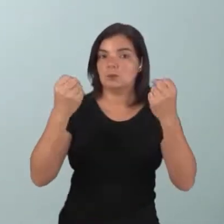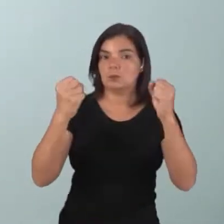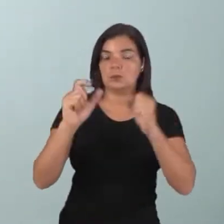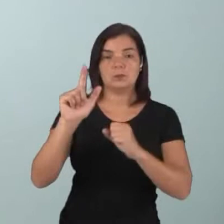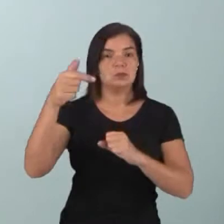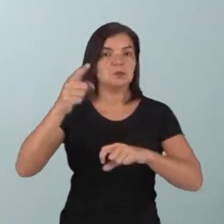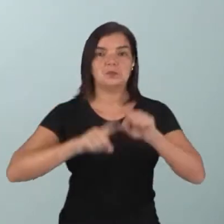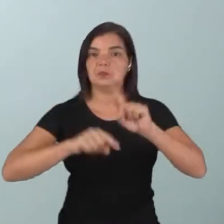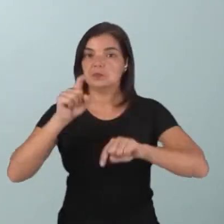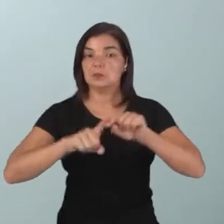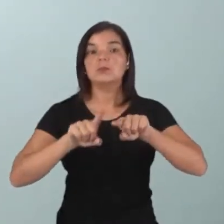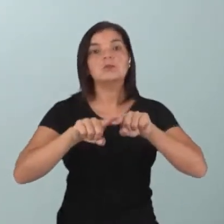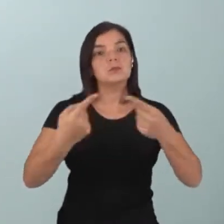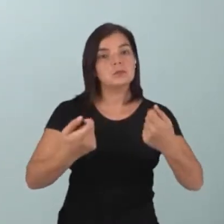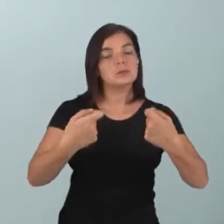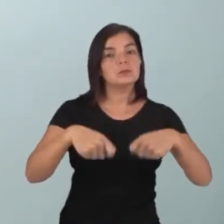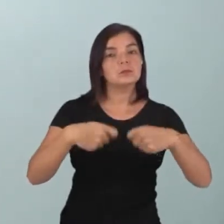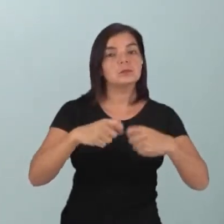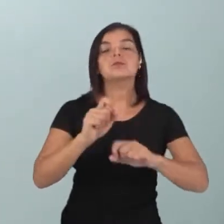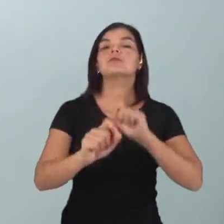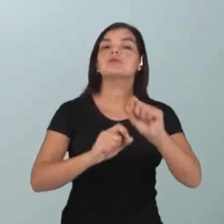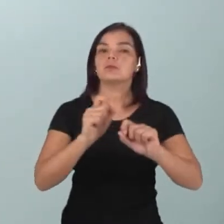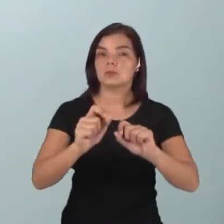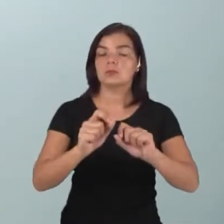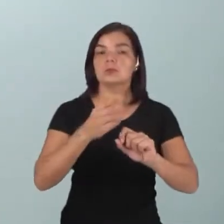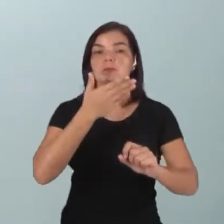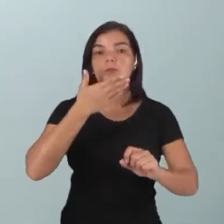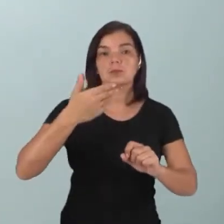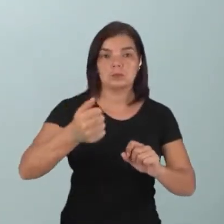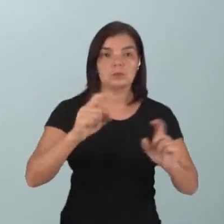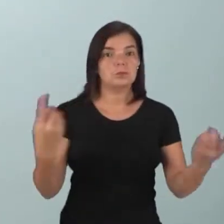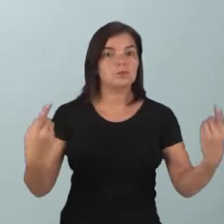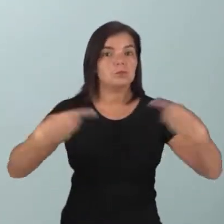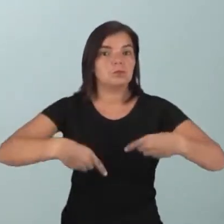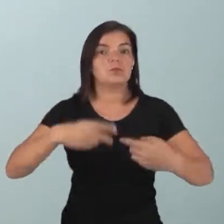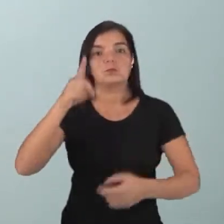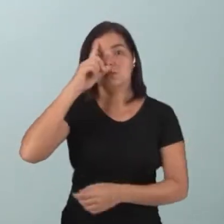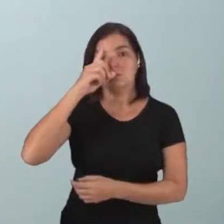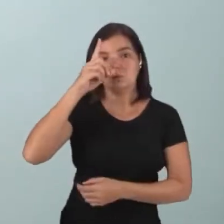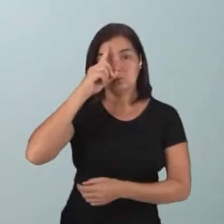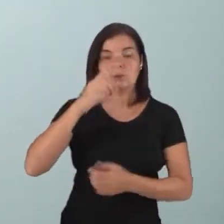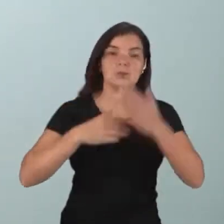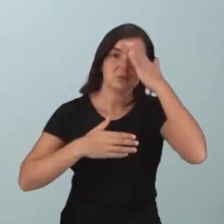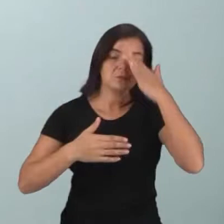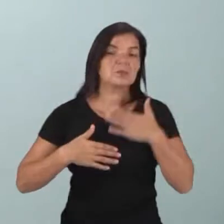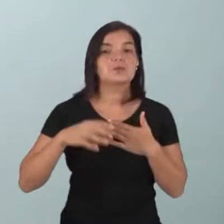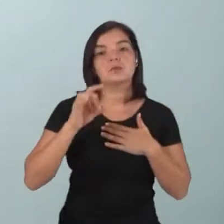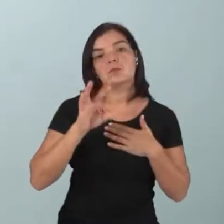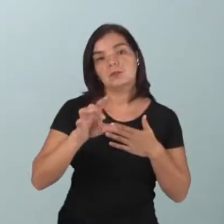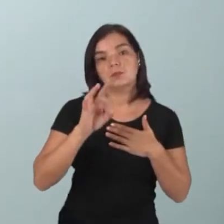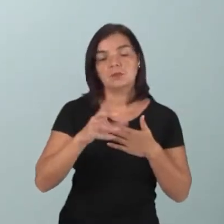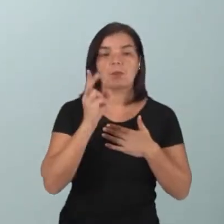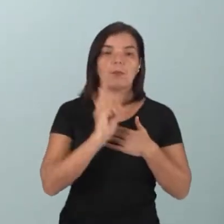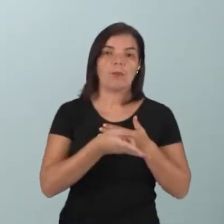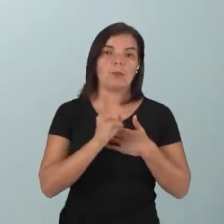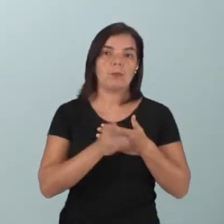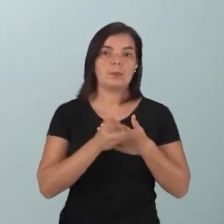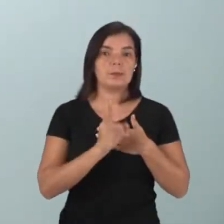outros aparelhos, então eu preciso superar os meus desafios diários, né? Não ficar somente naquela